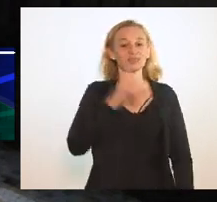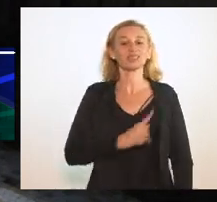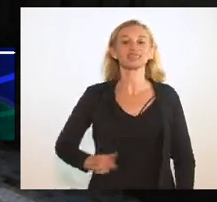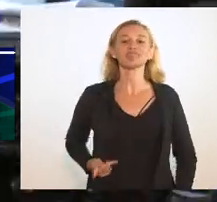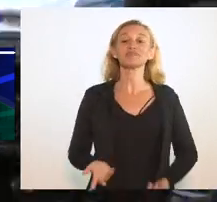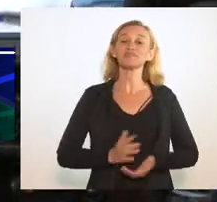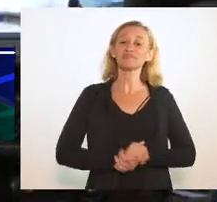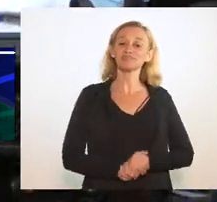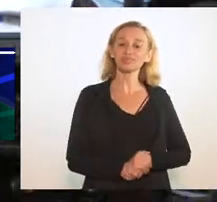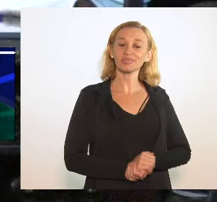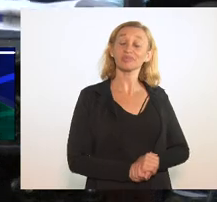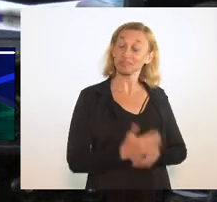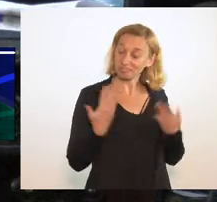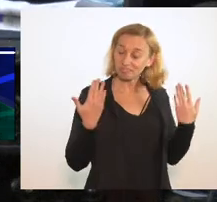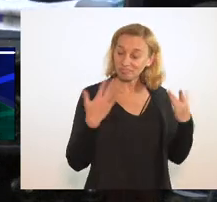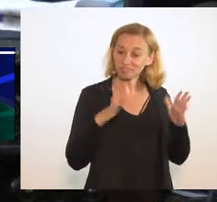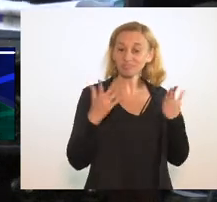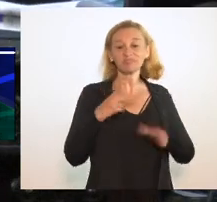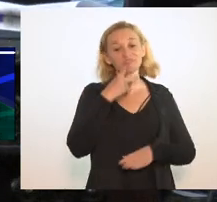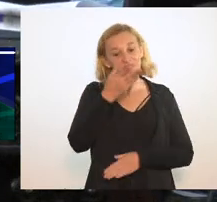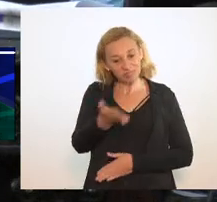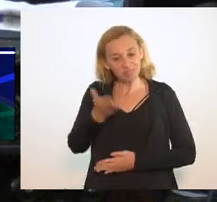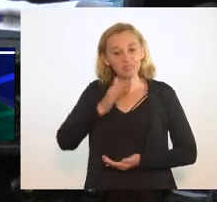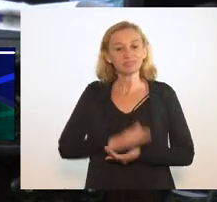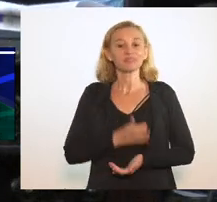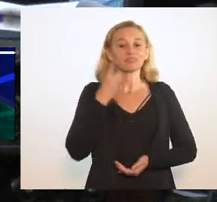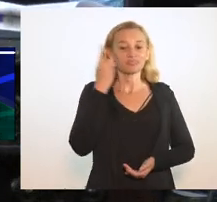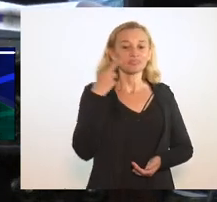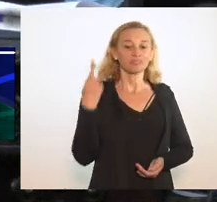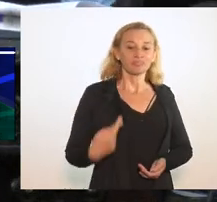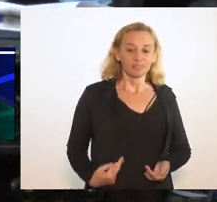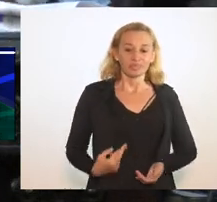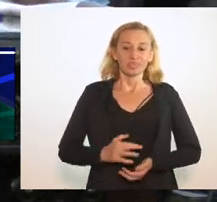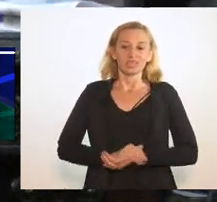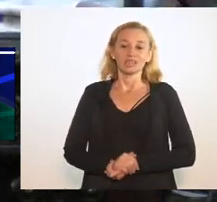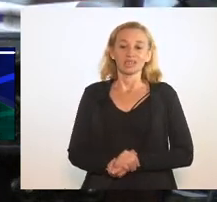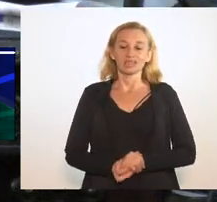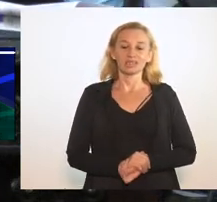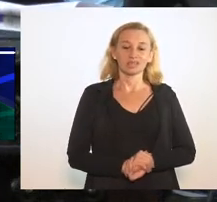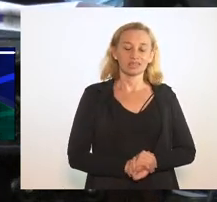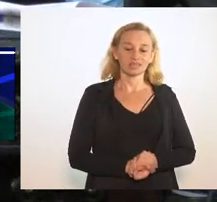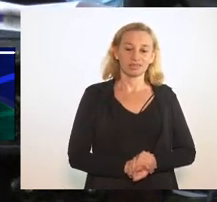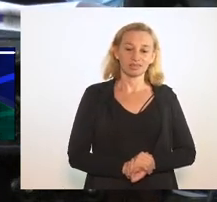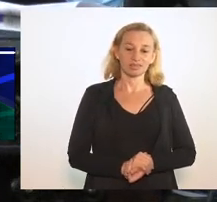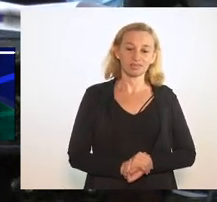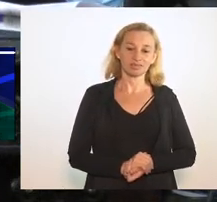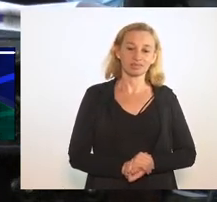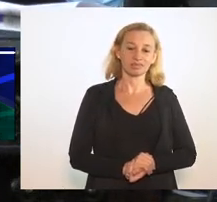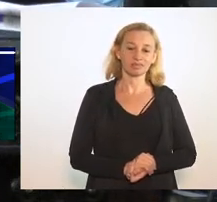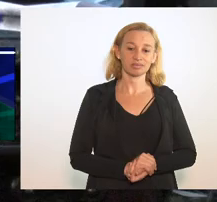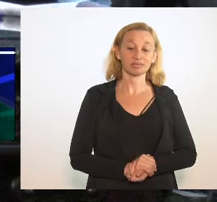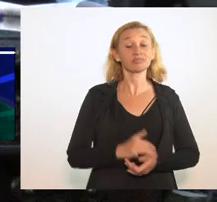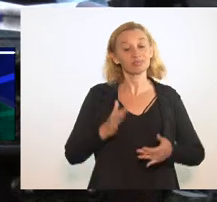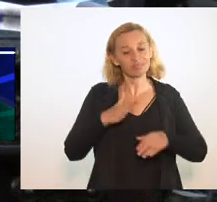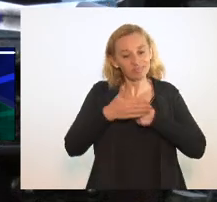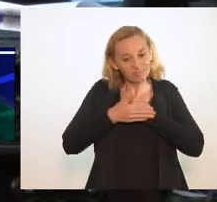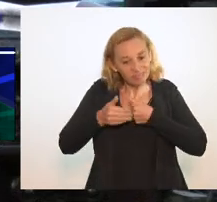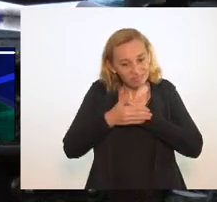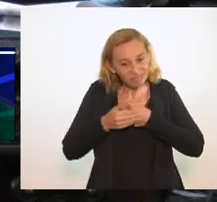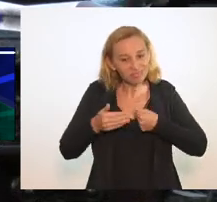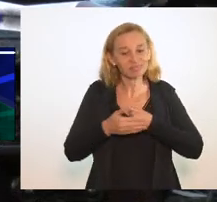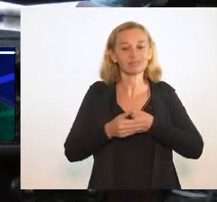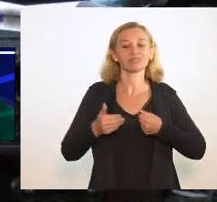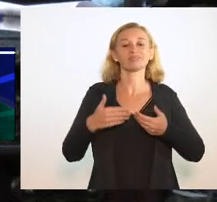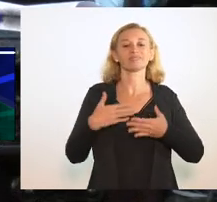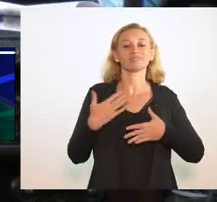presidenta. Fundamental suas palavras, deputada Renata, e vai ser com muito carinho e muito